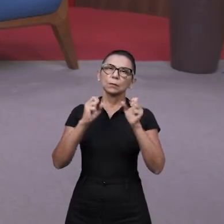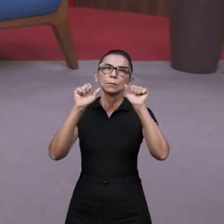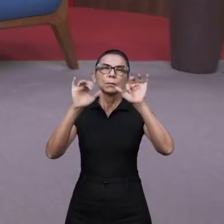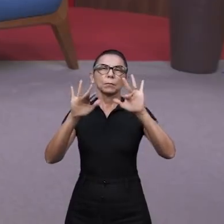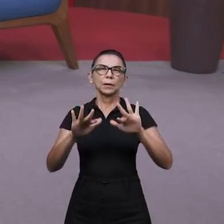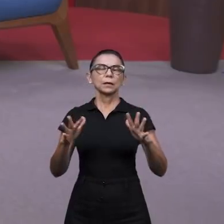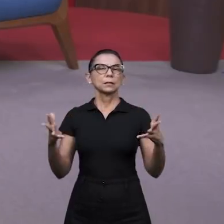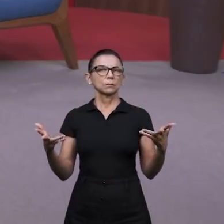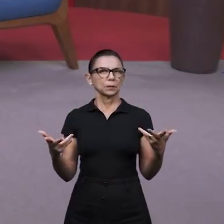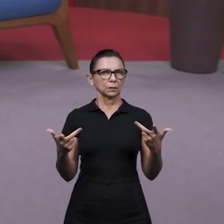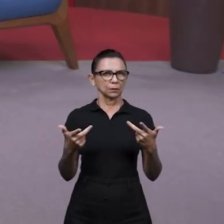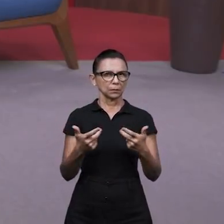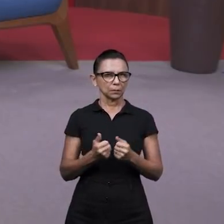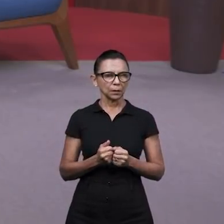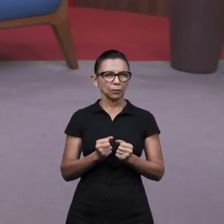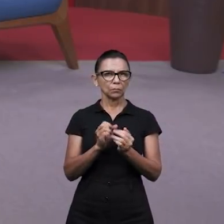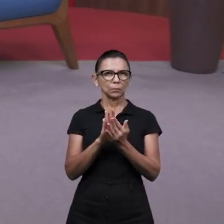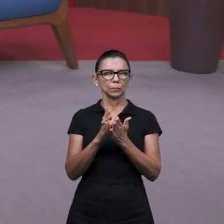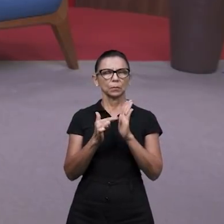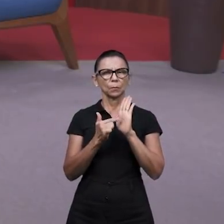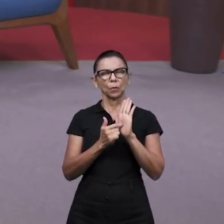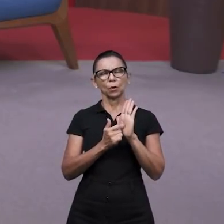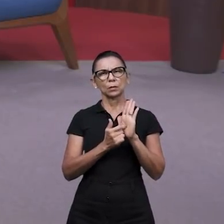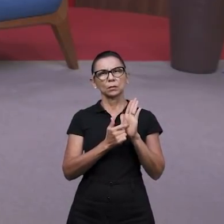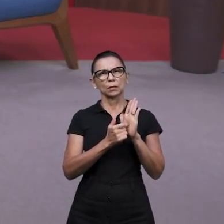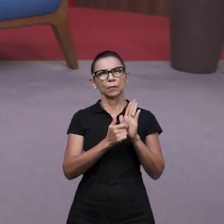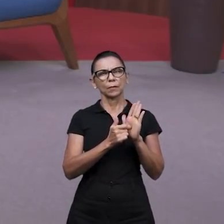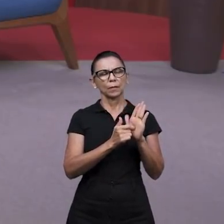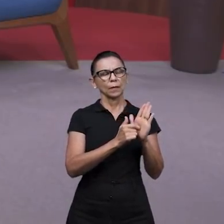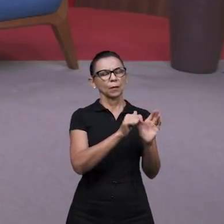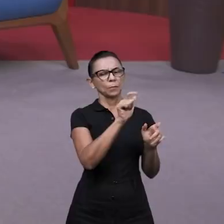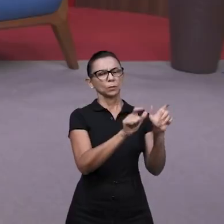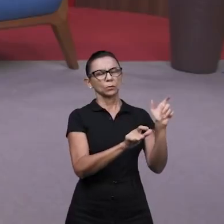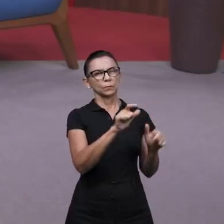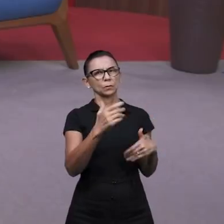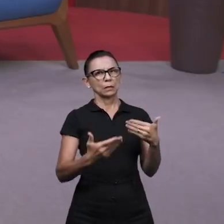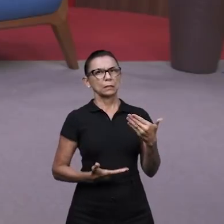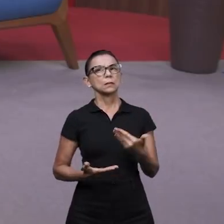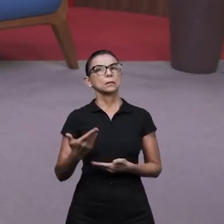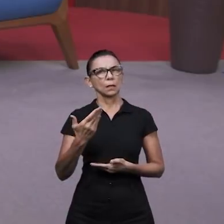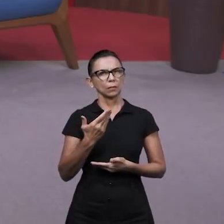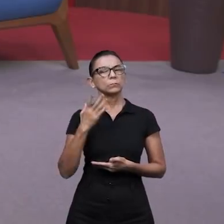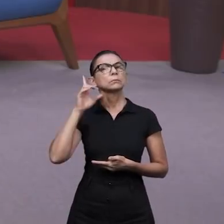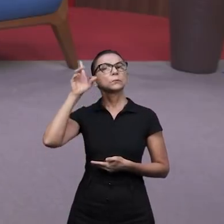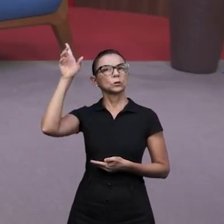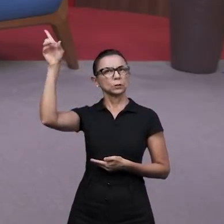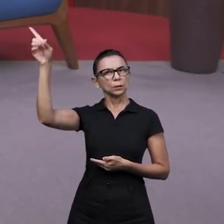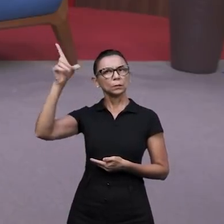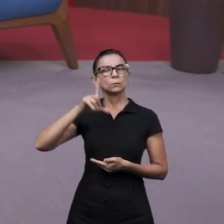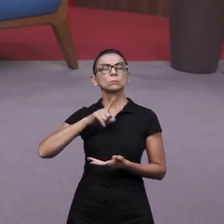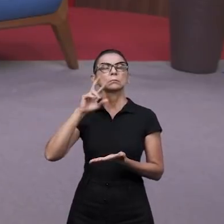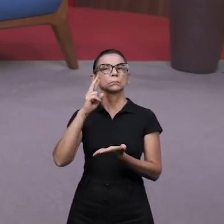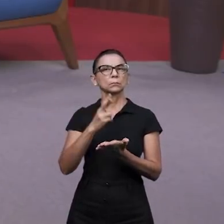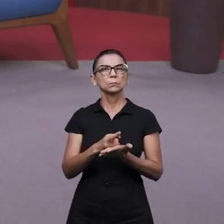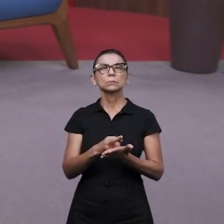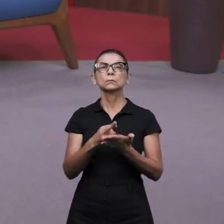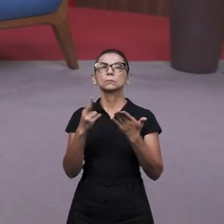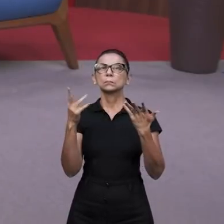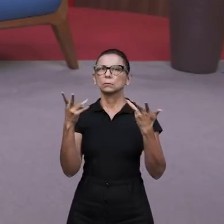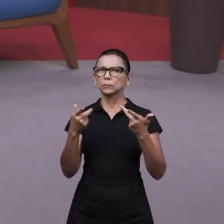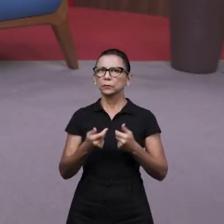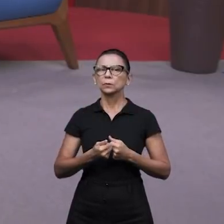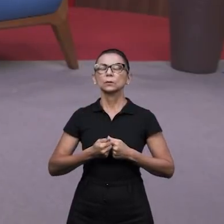outros personagens bíblicos que escolheram servir ao Senhor, e graças a Deus podemos testemunhar de que vemos isso nas nossas